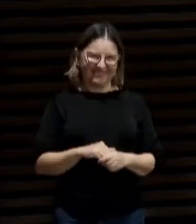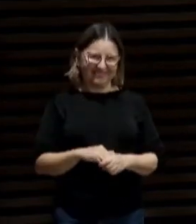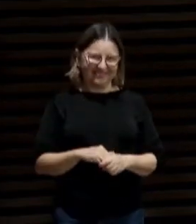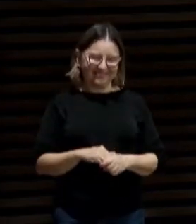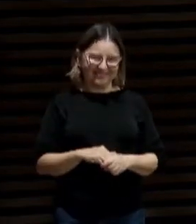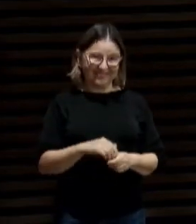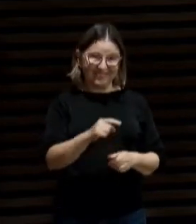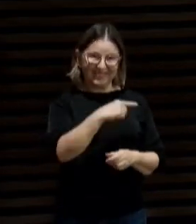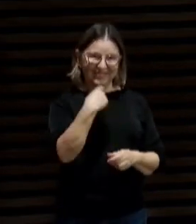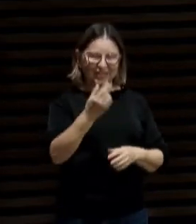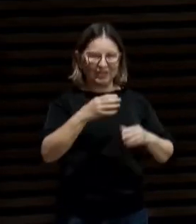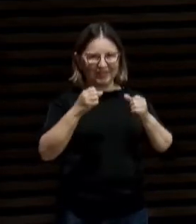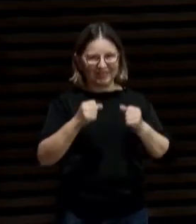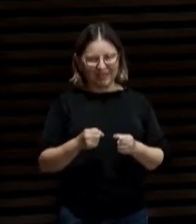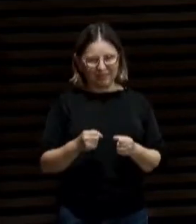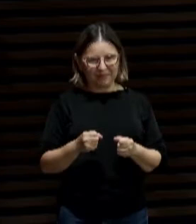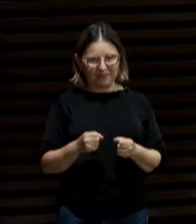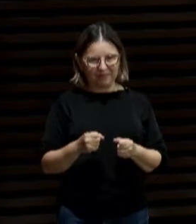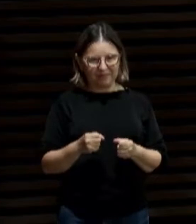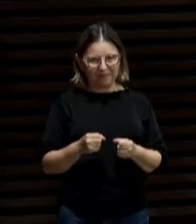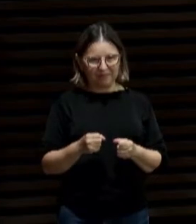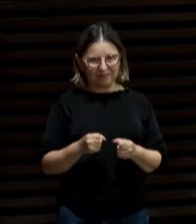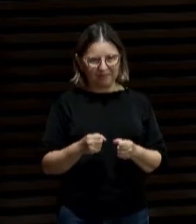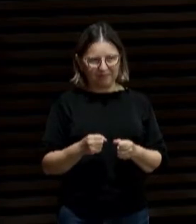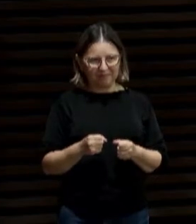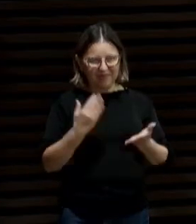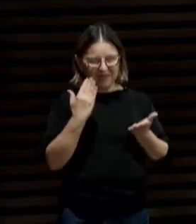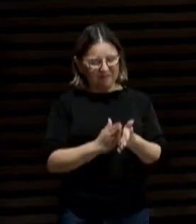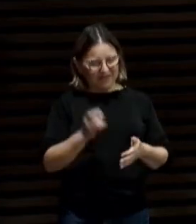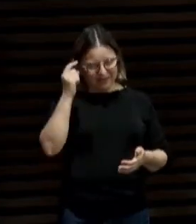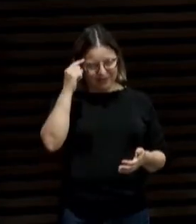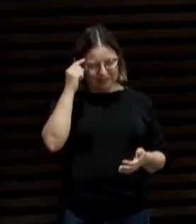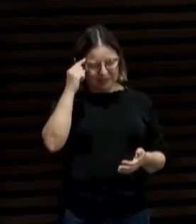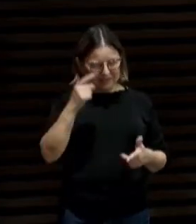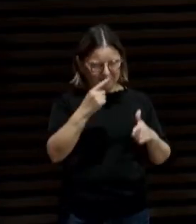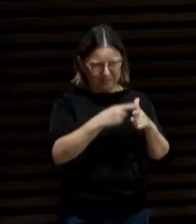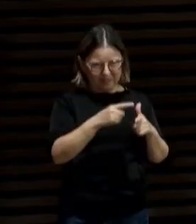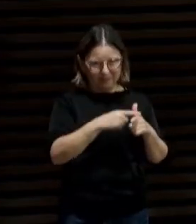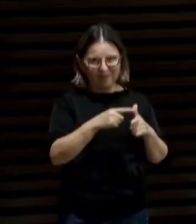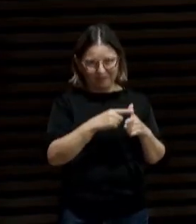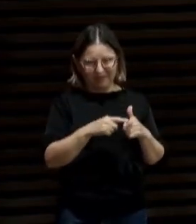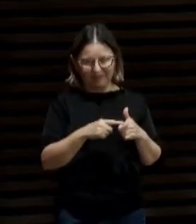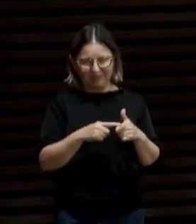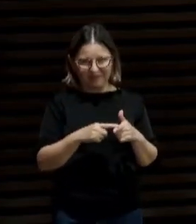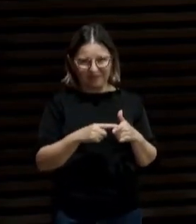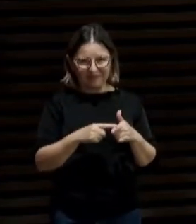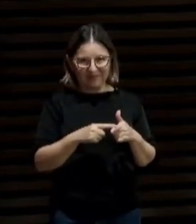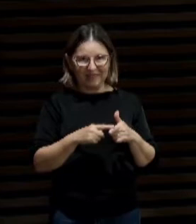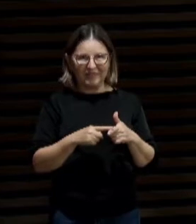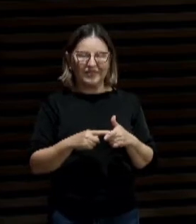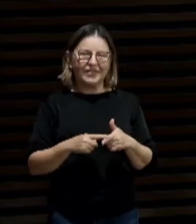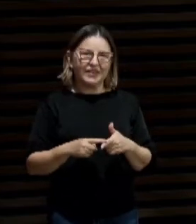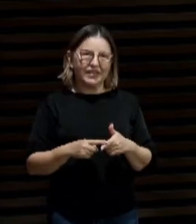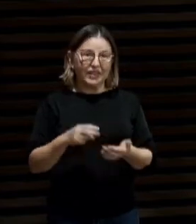Nós possamos tirar os nossos olhos dessas circunstâncias aqui e colocar lá na frente, onde de fato está a nossa esperança.